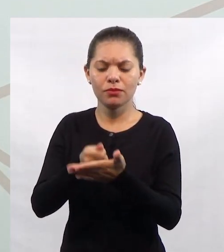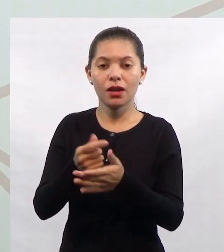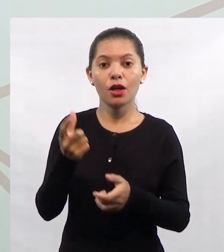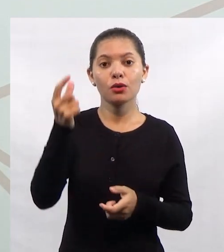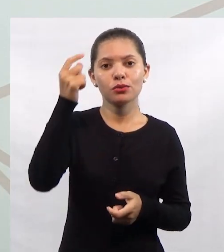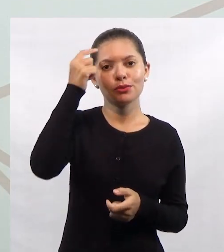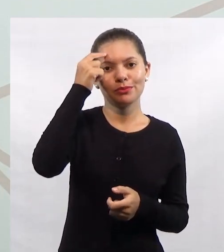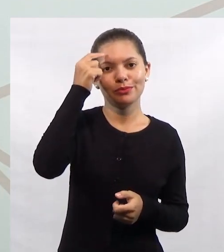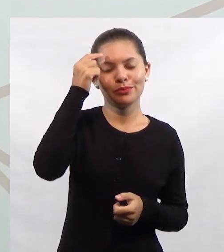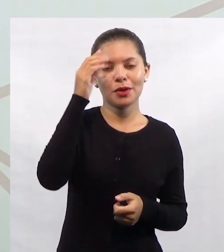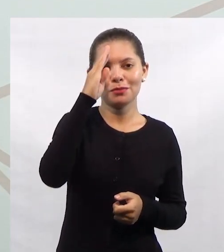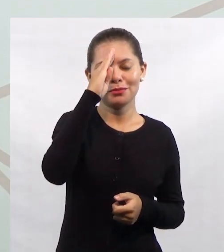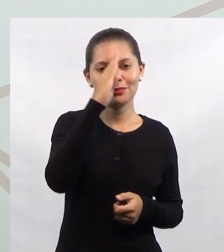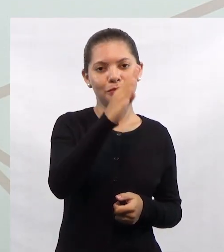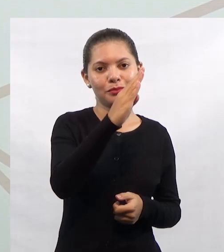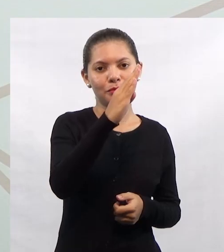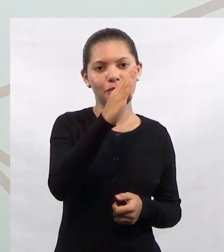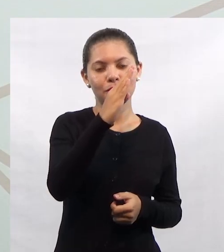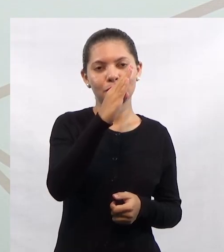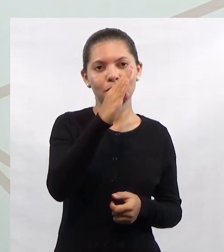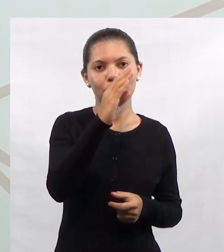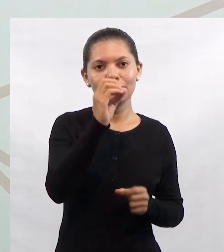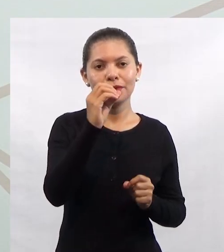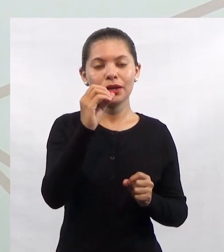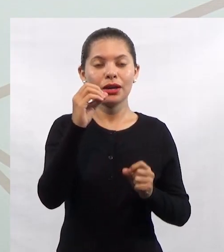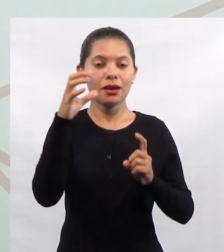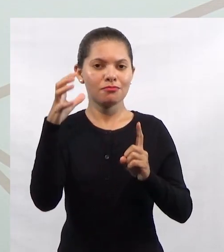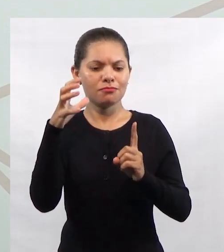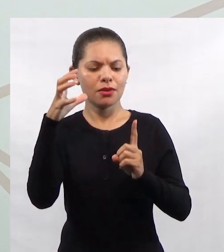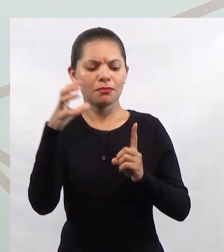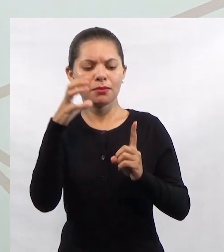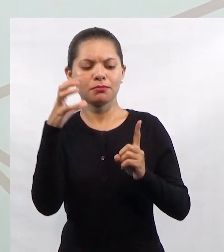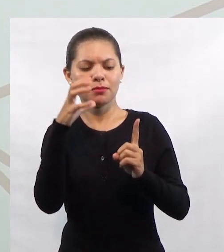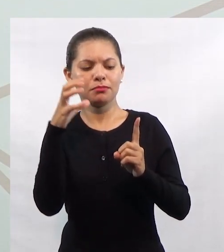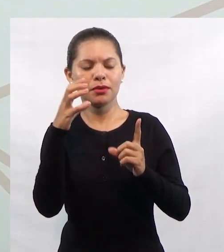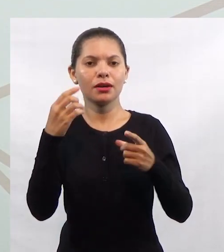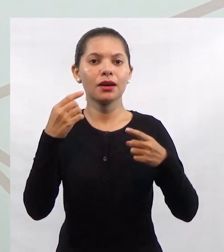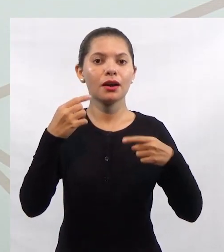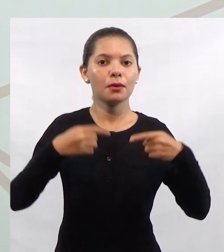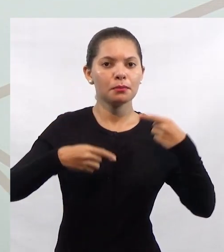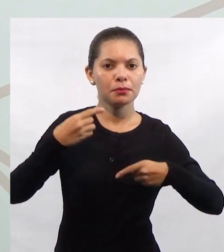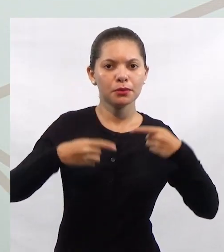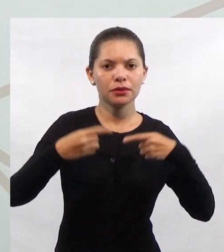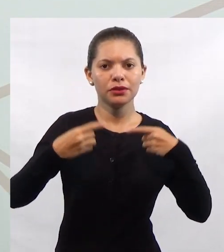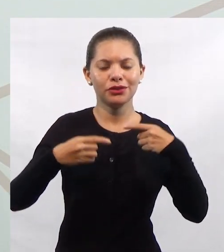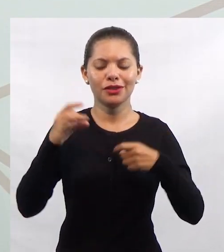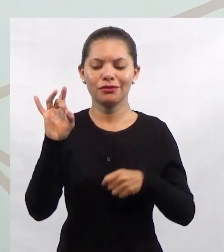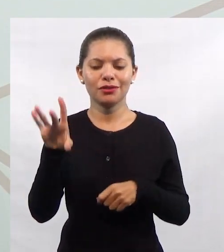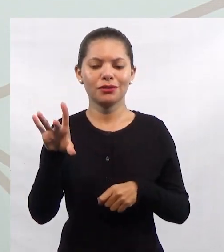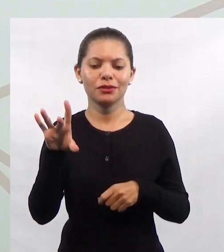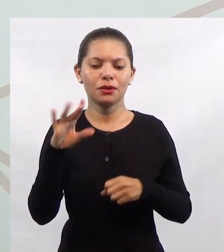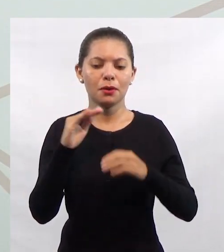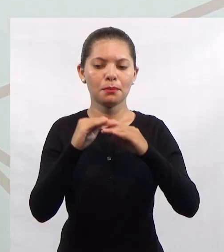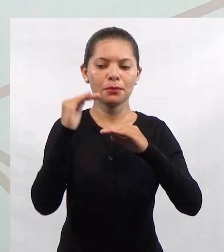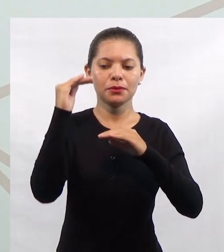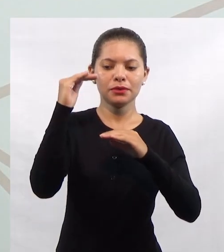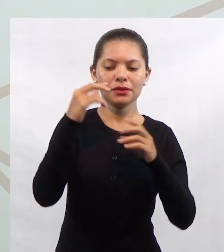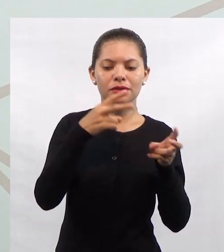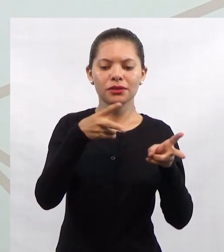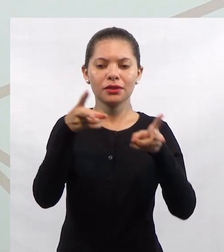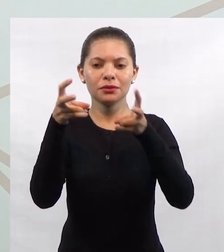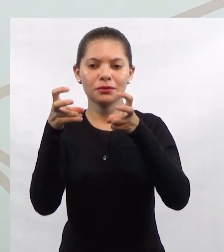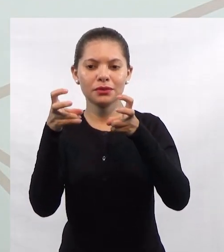tem que ser um processo de conscientização, um processo de emancipação política. Não é apenas um processo